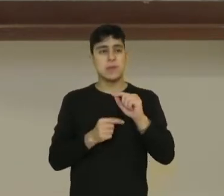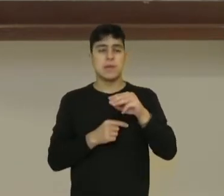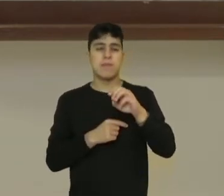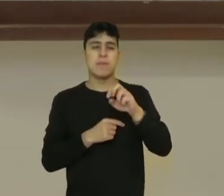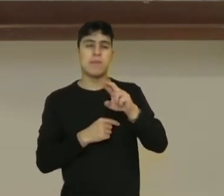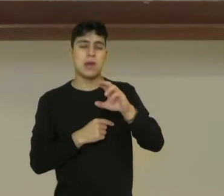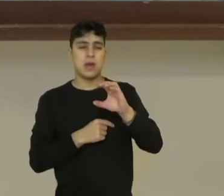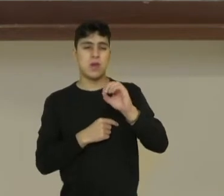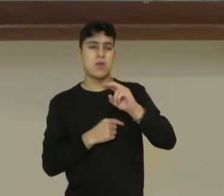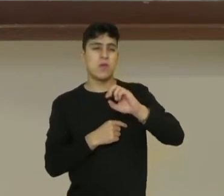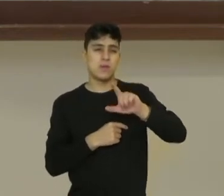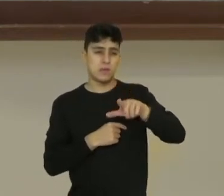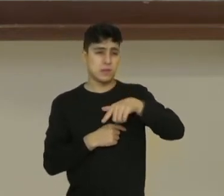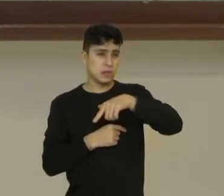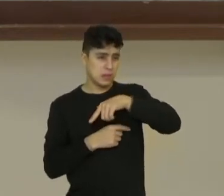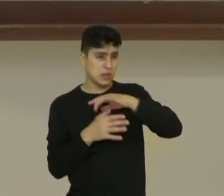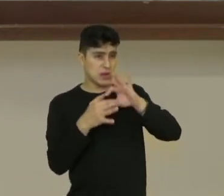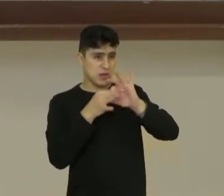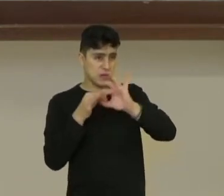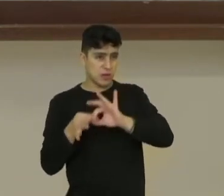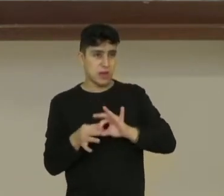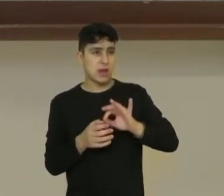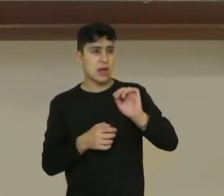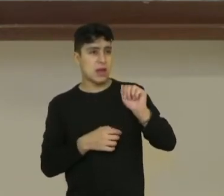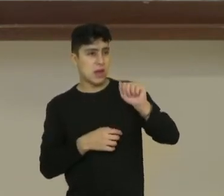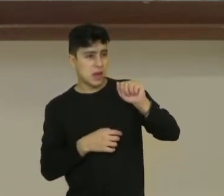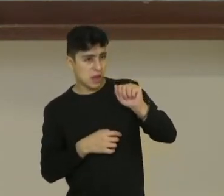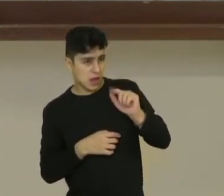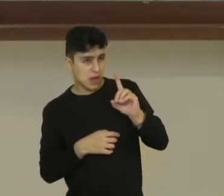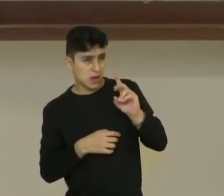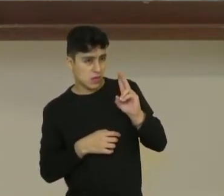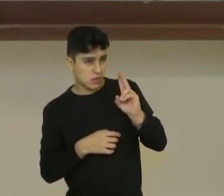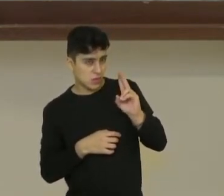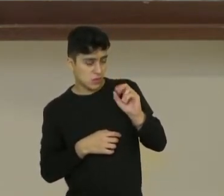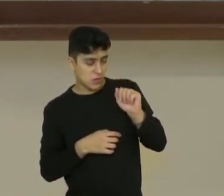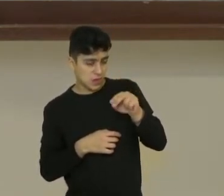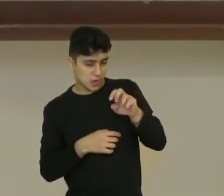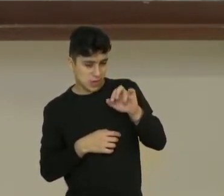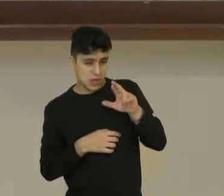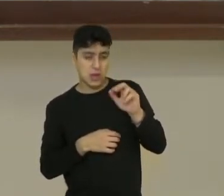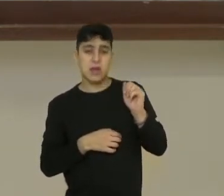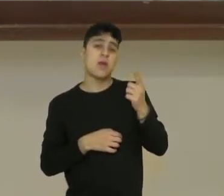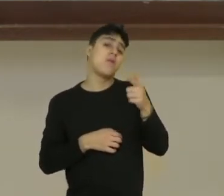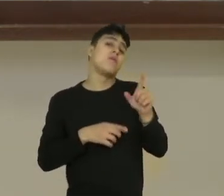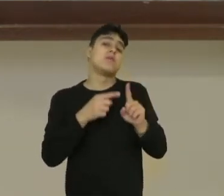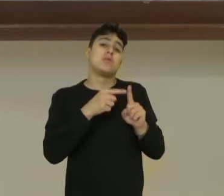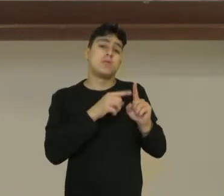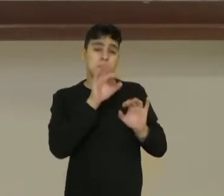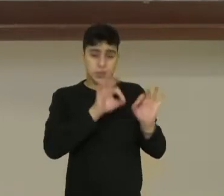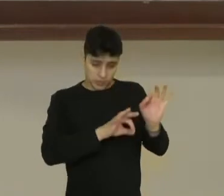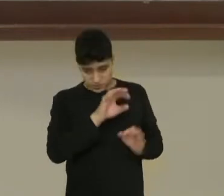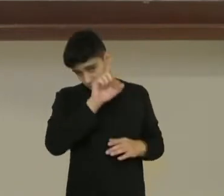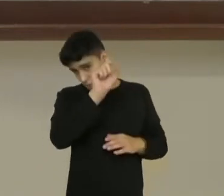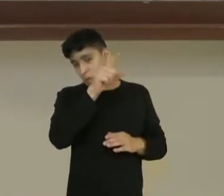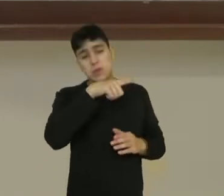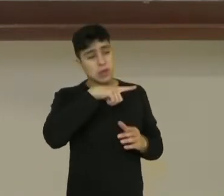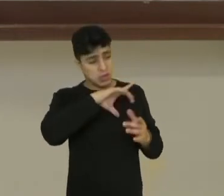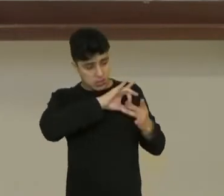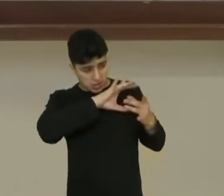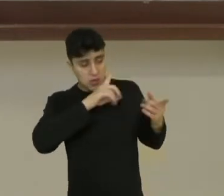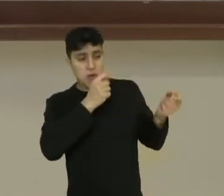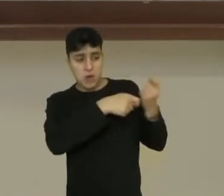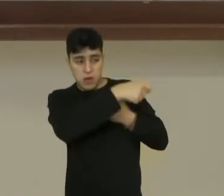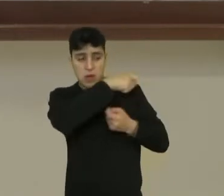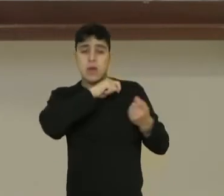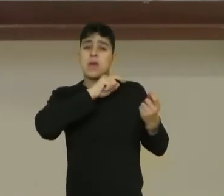nós temos a União Aduaneira. Na União Aduaneira nós temos uma organização um pouco mais ampla, que além do livre comércio